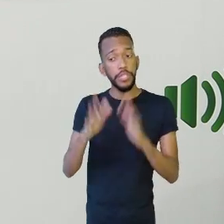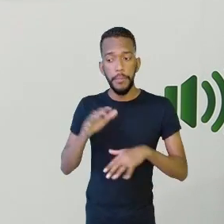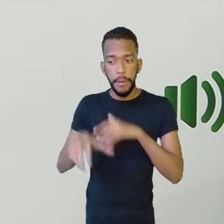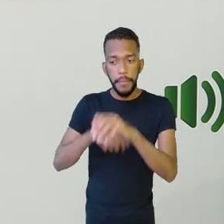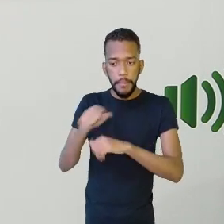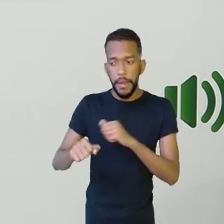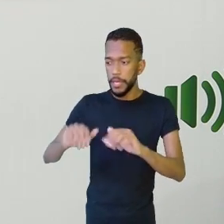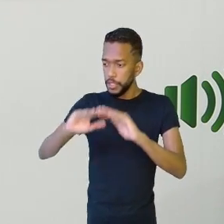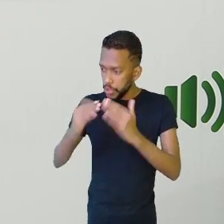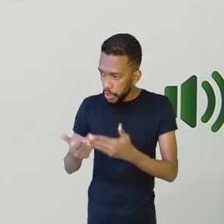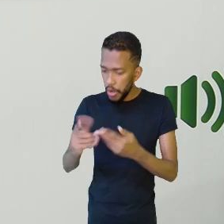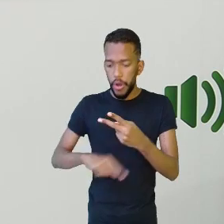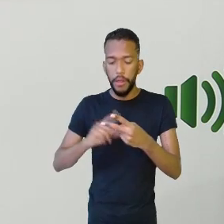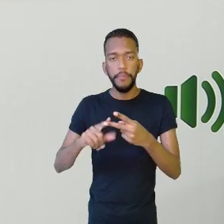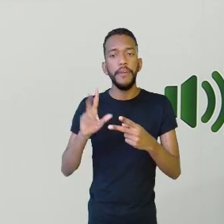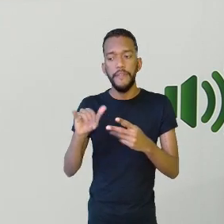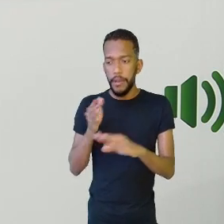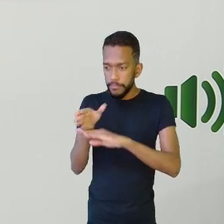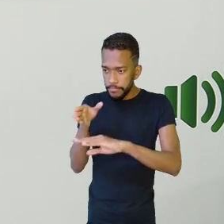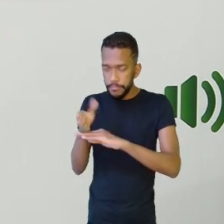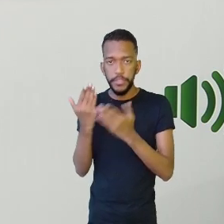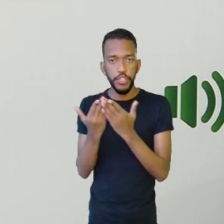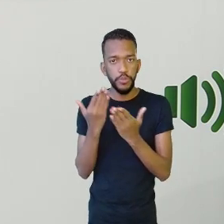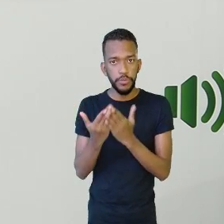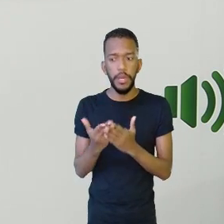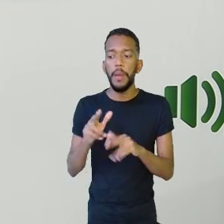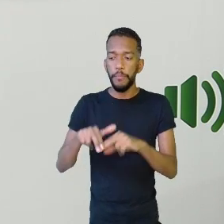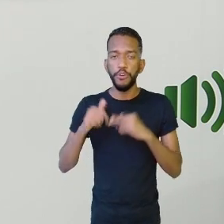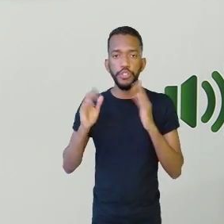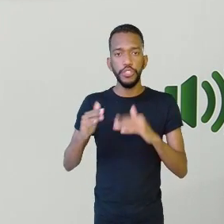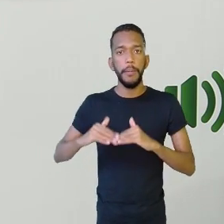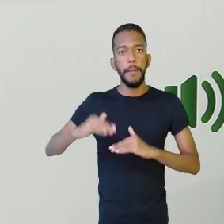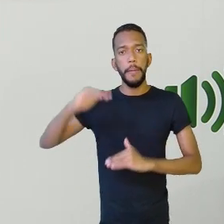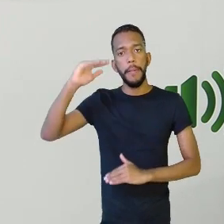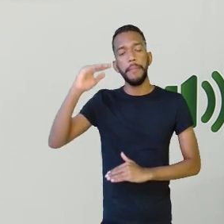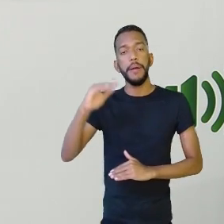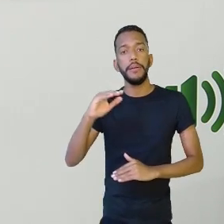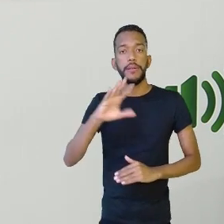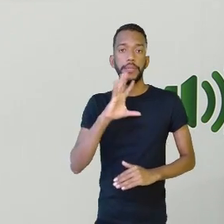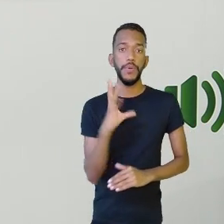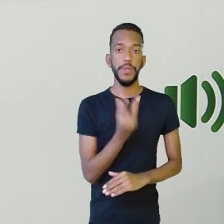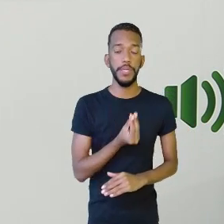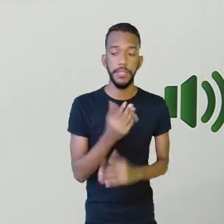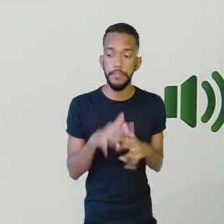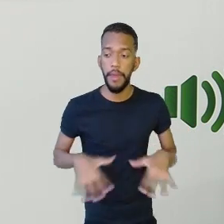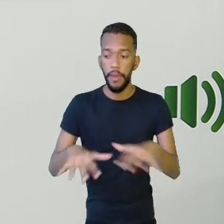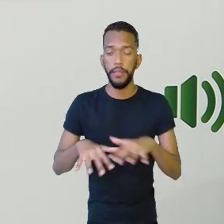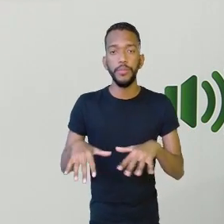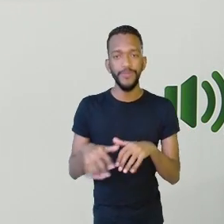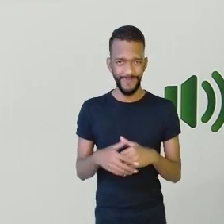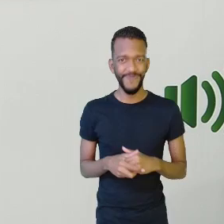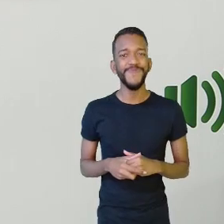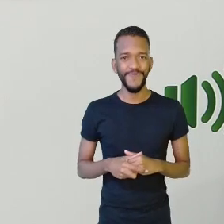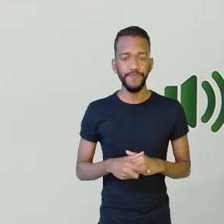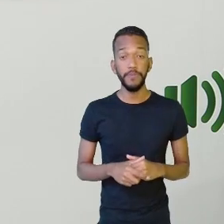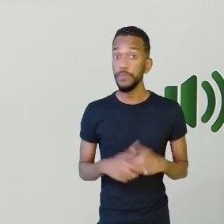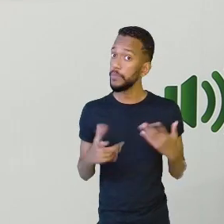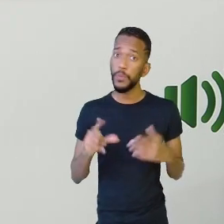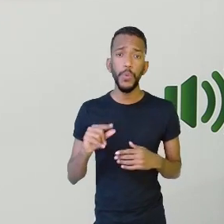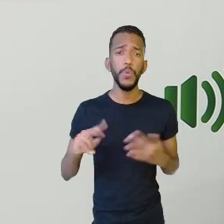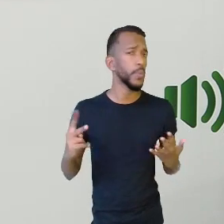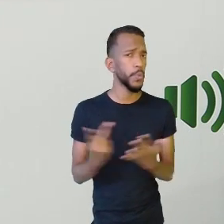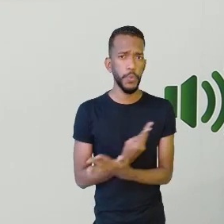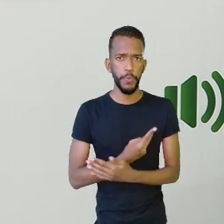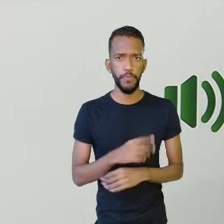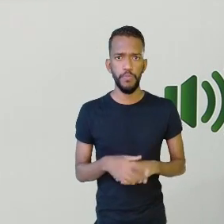as escolas, elas iam estudar, e isso aumentou o conhecimento das pessoas sobre várias áreas. O que